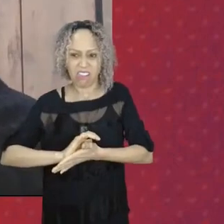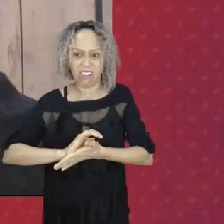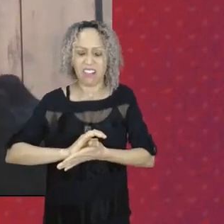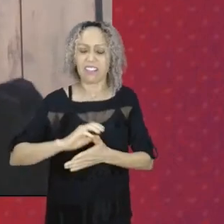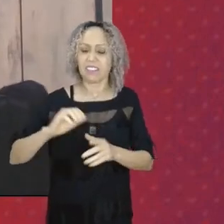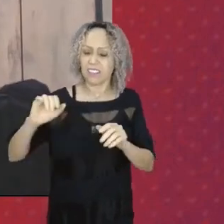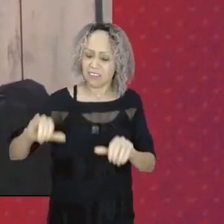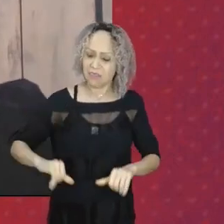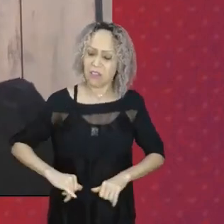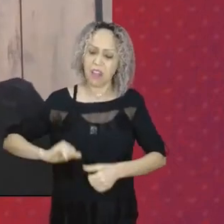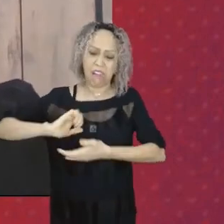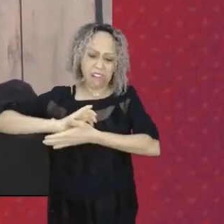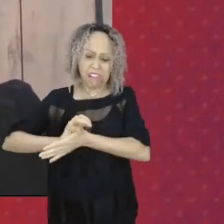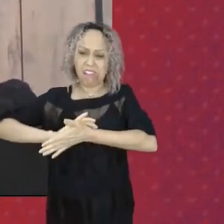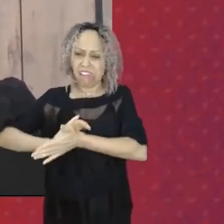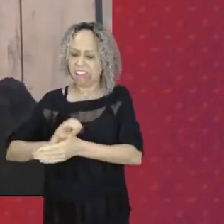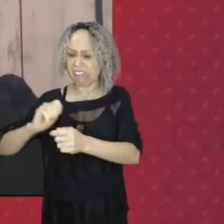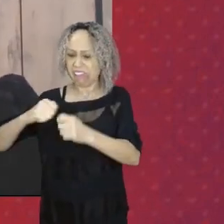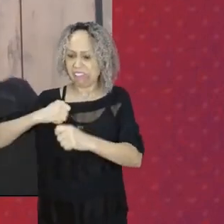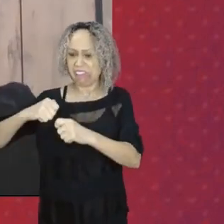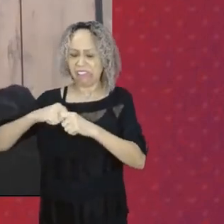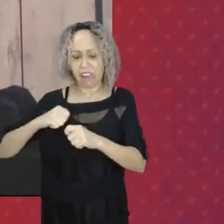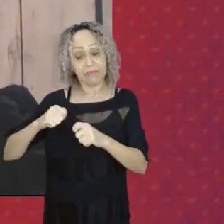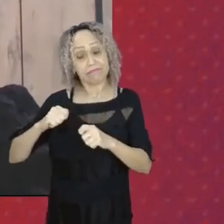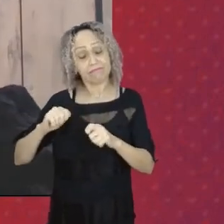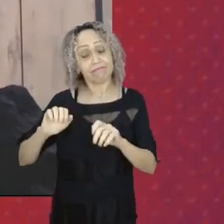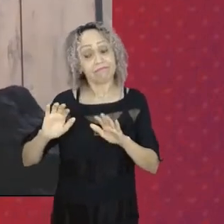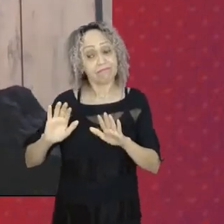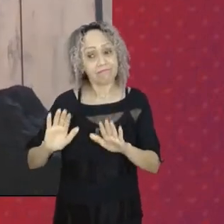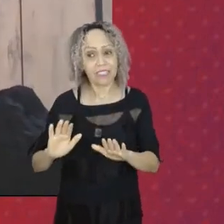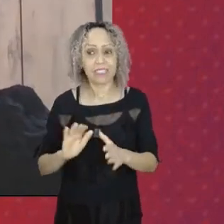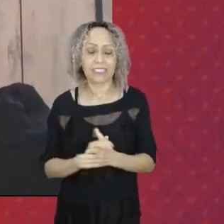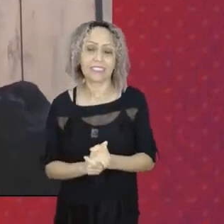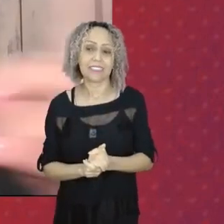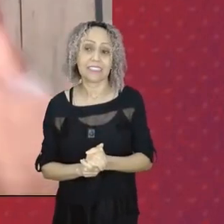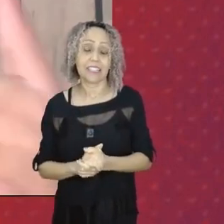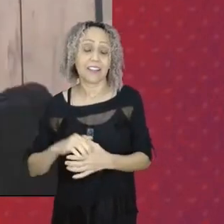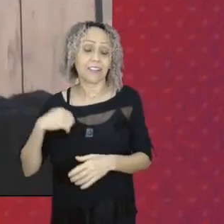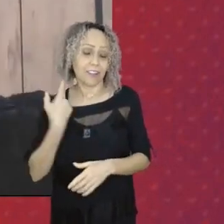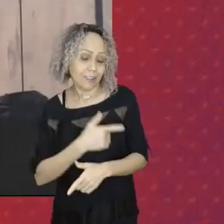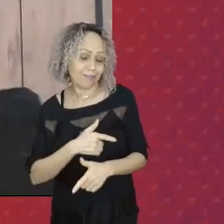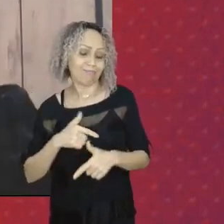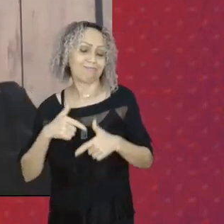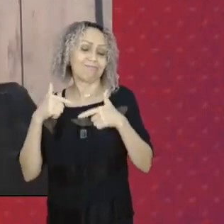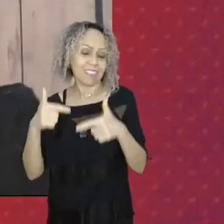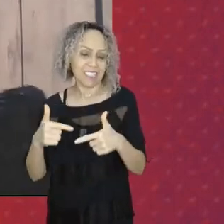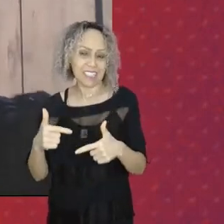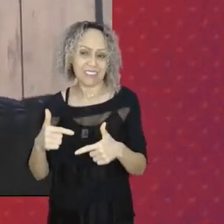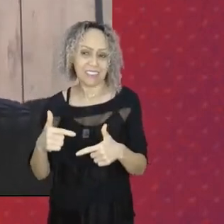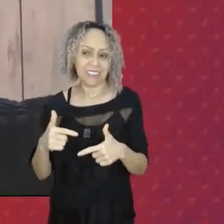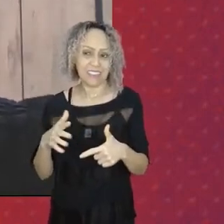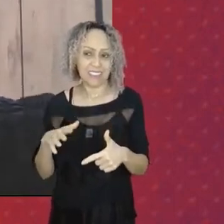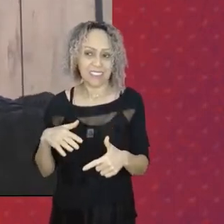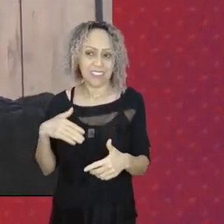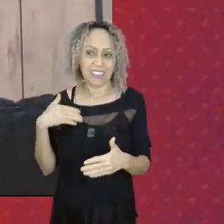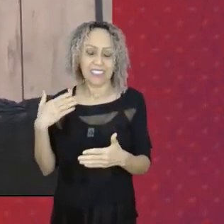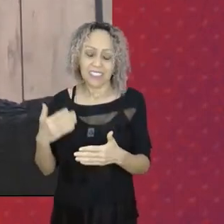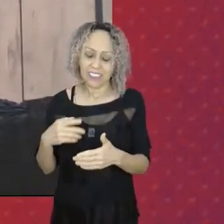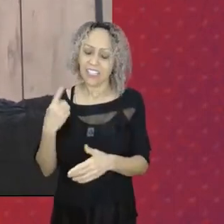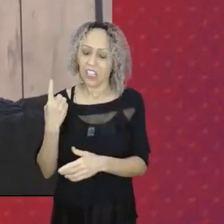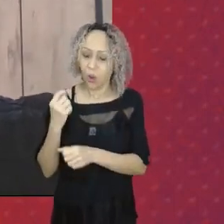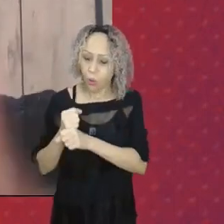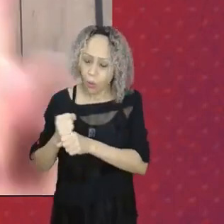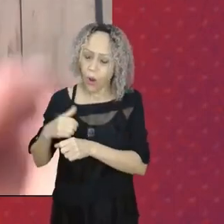representando um coletivo de diversidade, enfrentou. Mas aí, eis que a gente chegou aqui e já faz um ano que a gente vem ocupando o